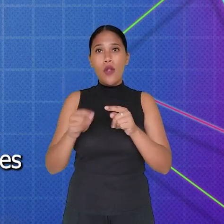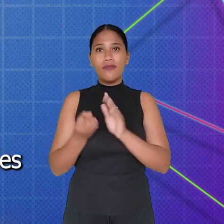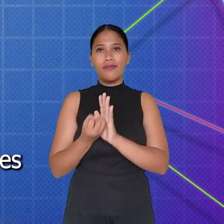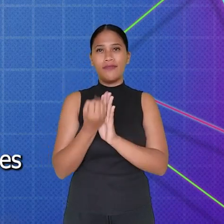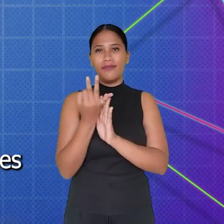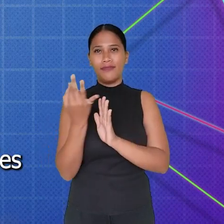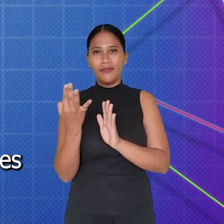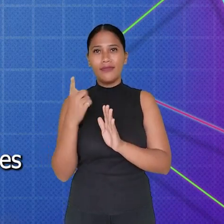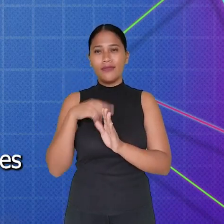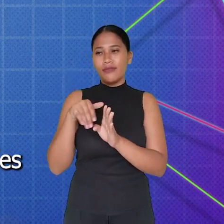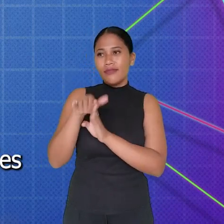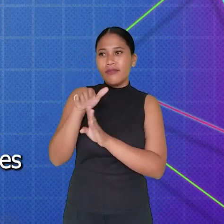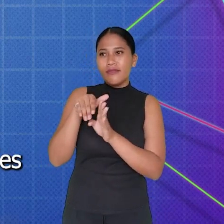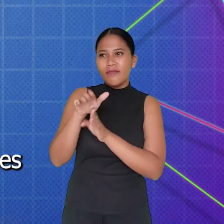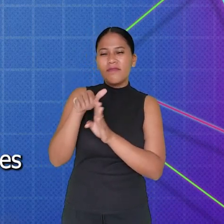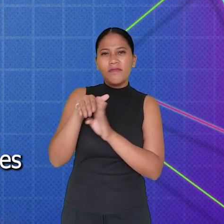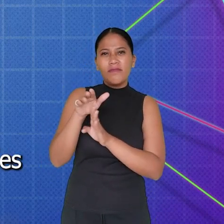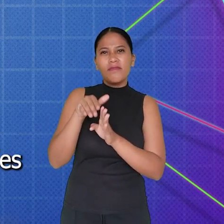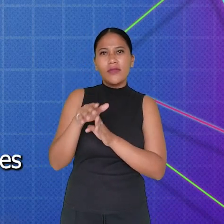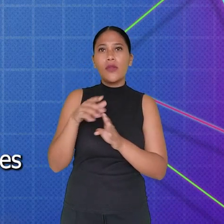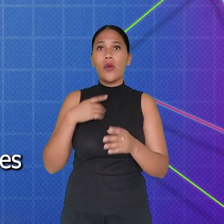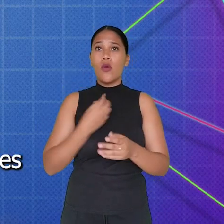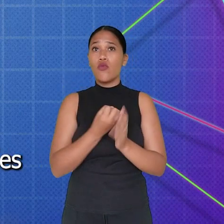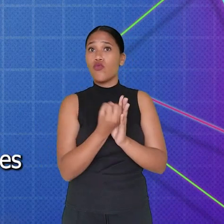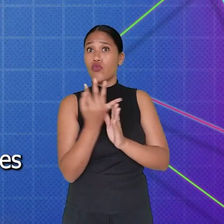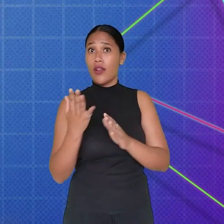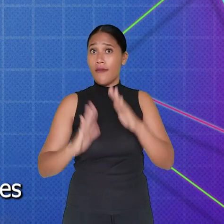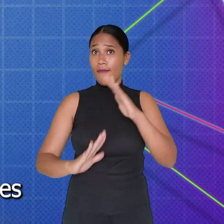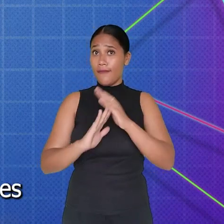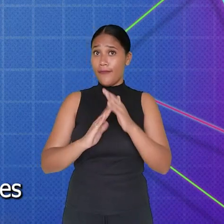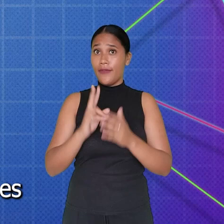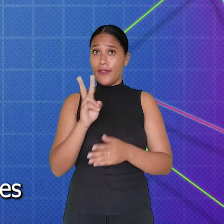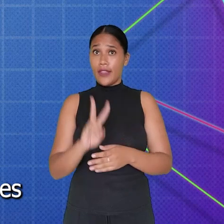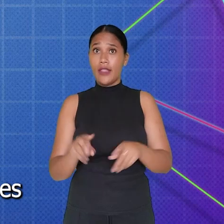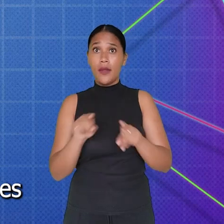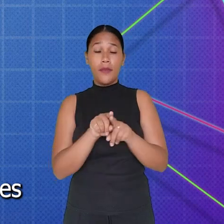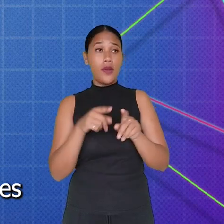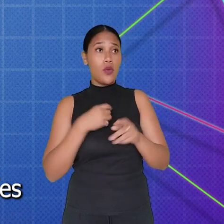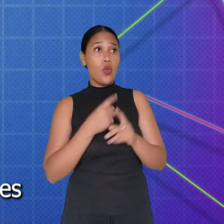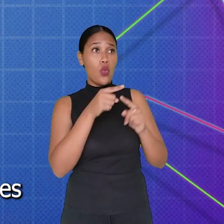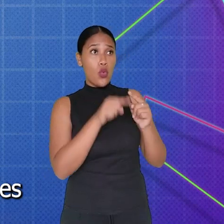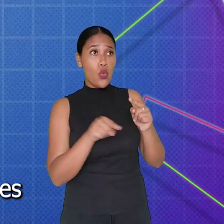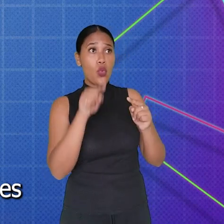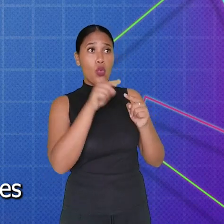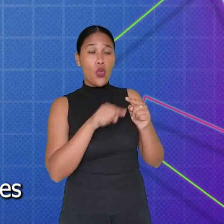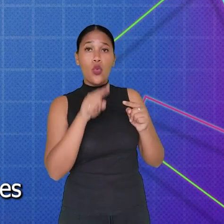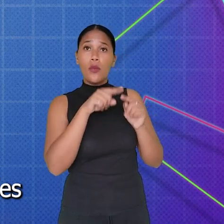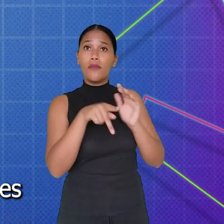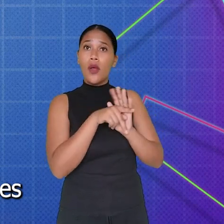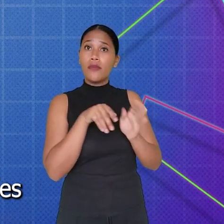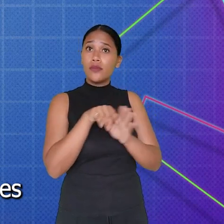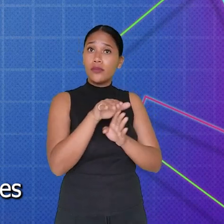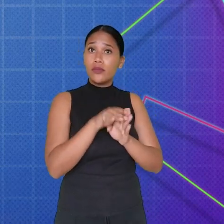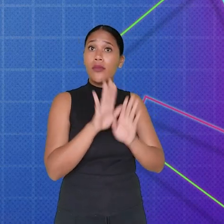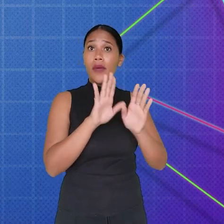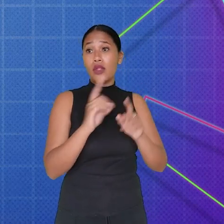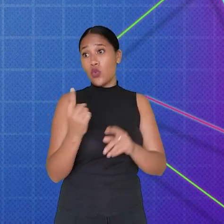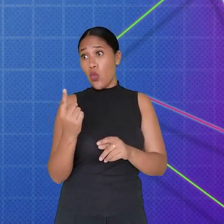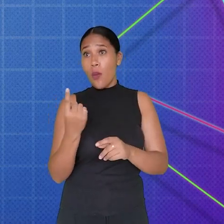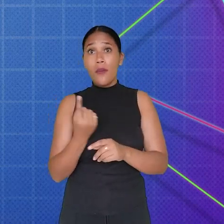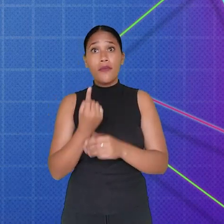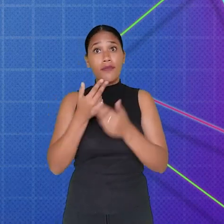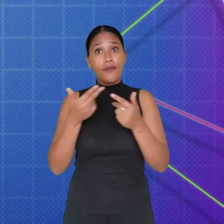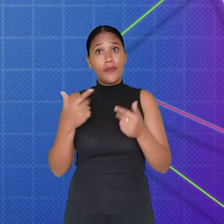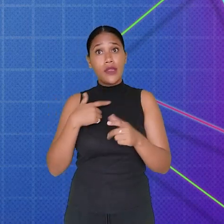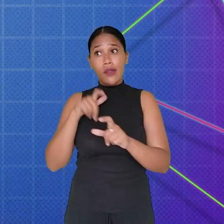para repetir uma série de instruções em um número definido de vezes. Loop condicional, usado para repetir uma série de instruções enquanto